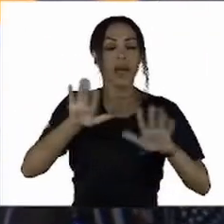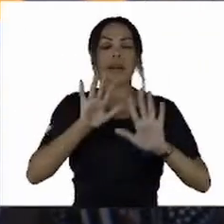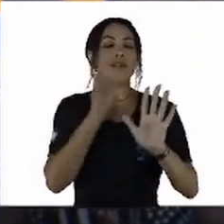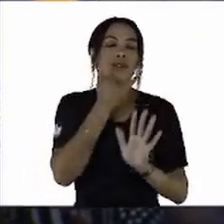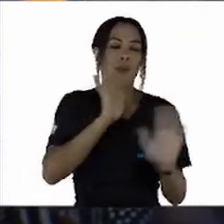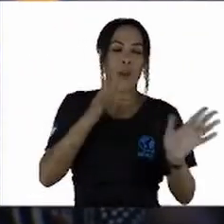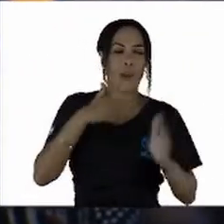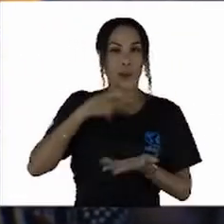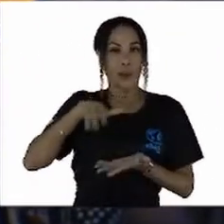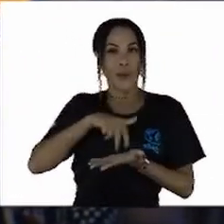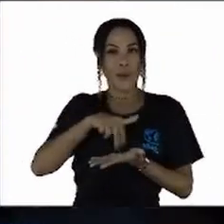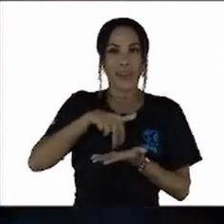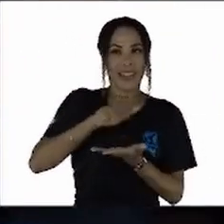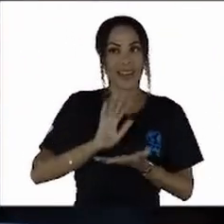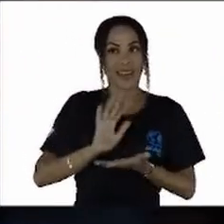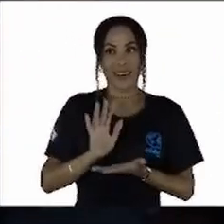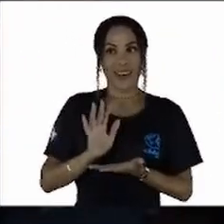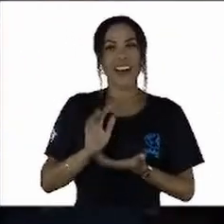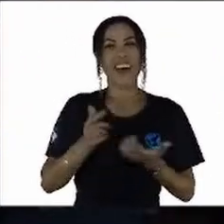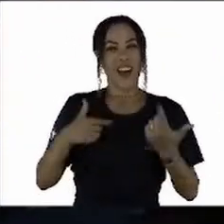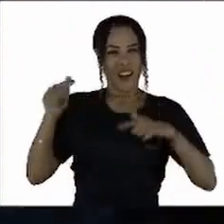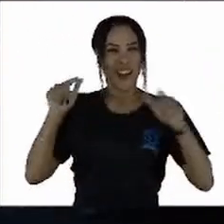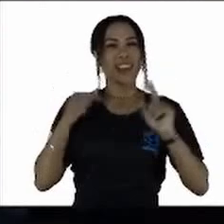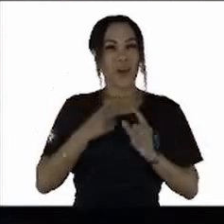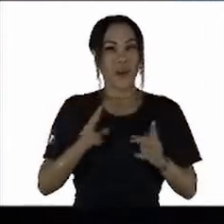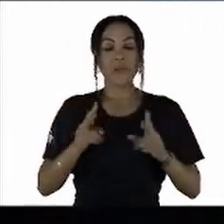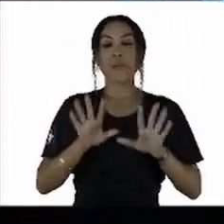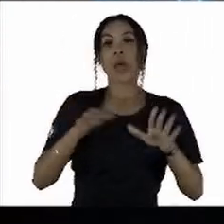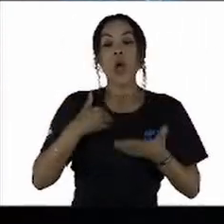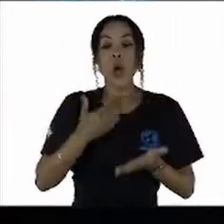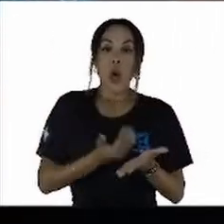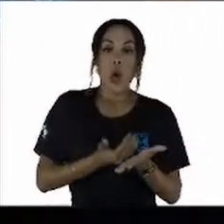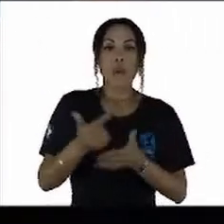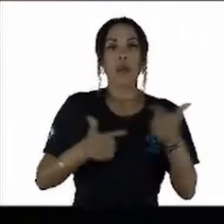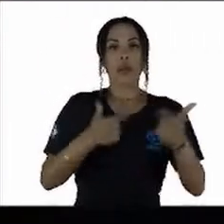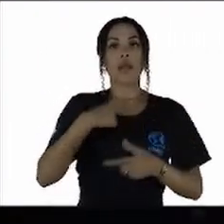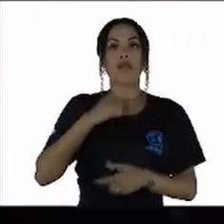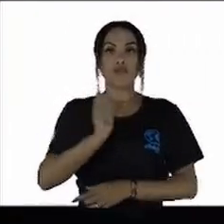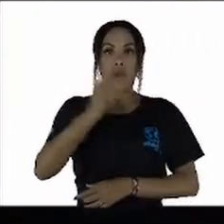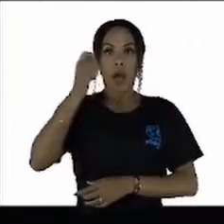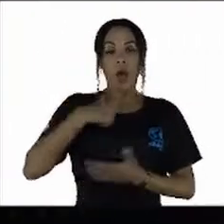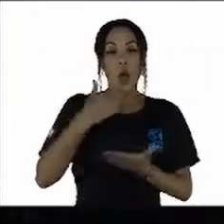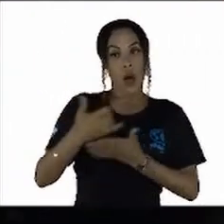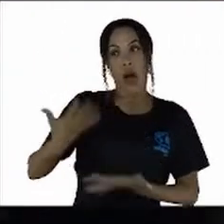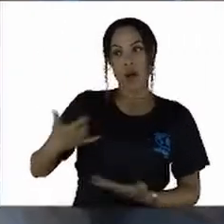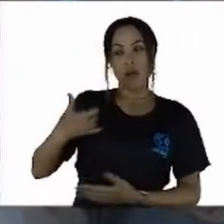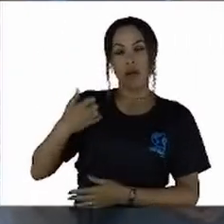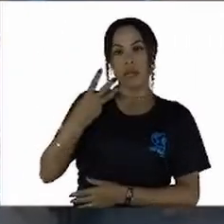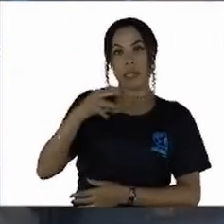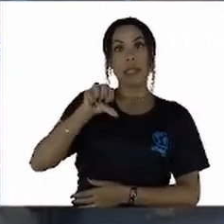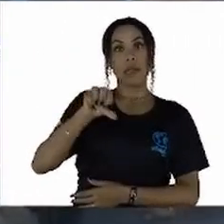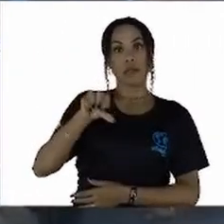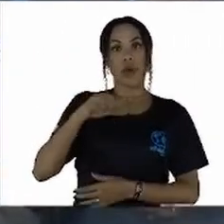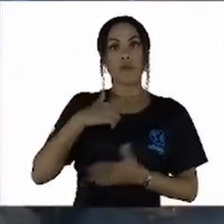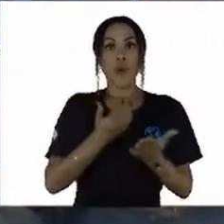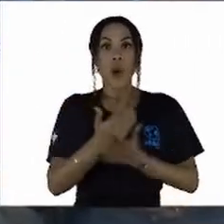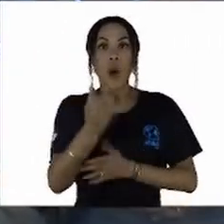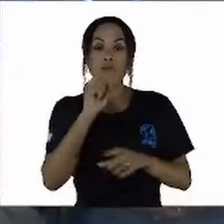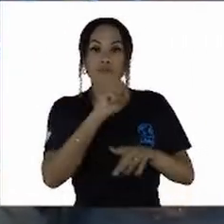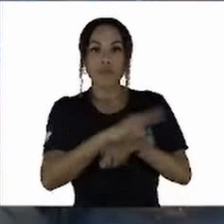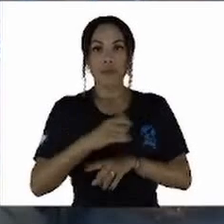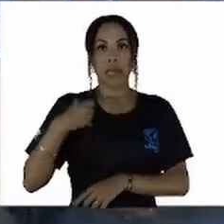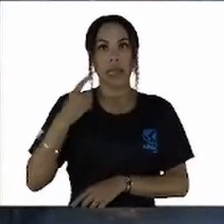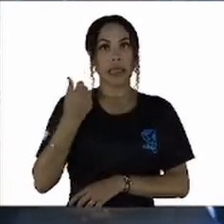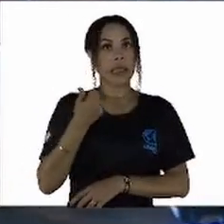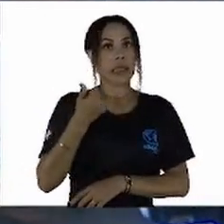não sou modelo não, brincadeira. Mas de resto... Mas eu comecei a carreira fazendo mágica, eu tenho 39 anos. Eu comecei a carreira com 10 anos de